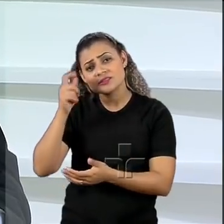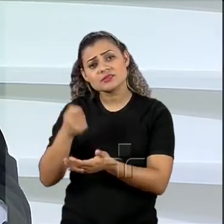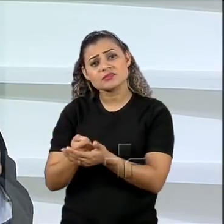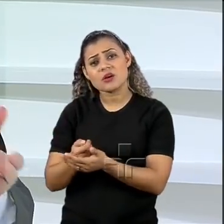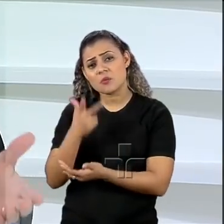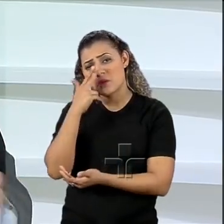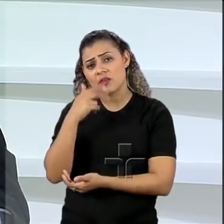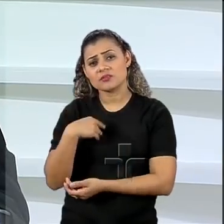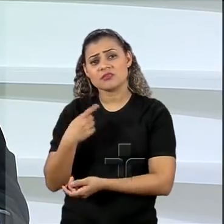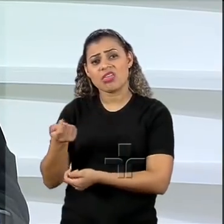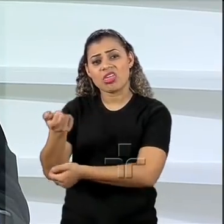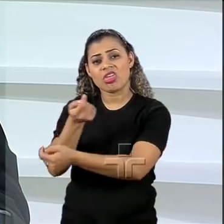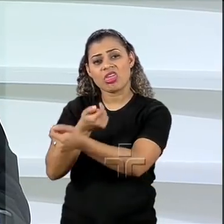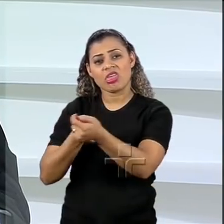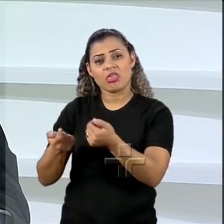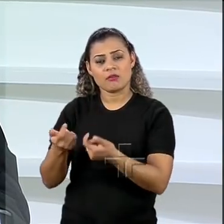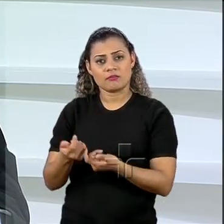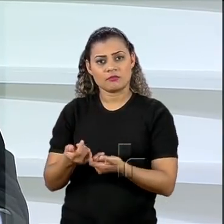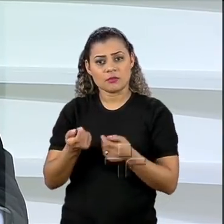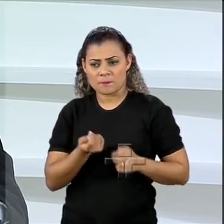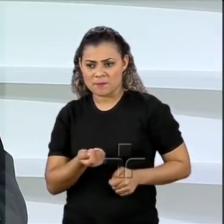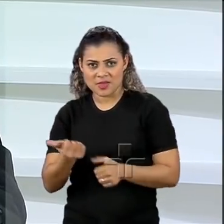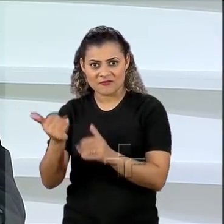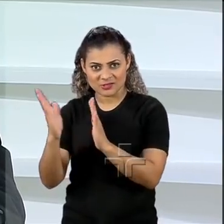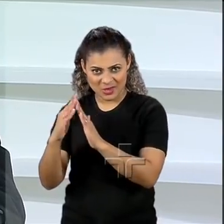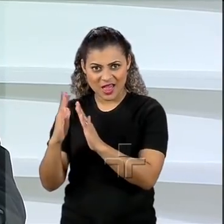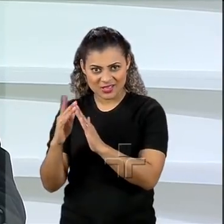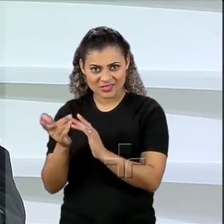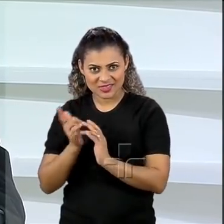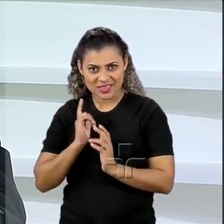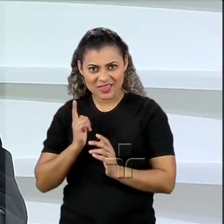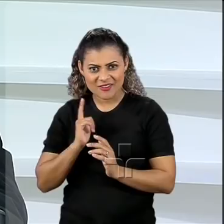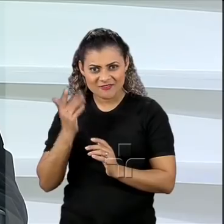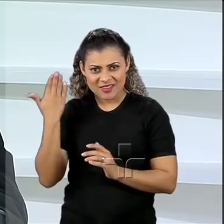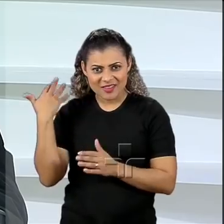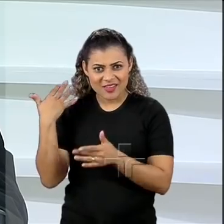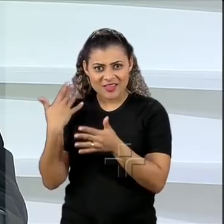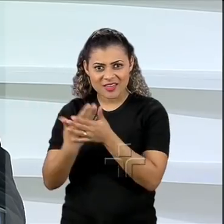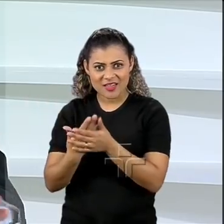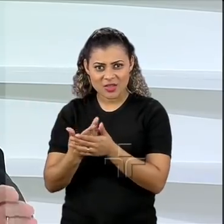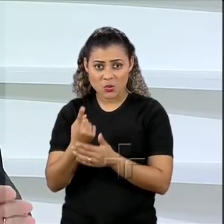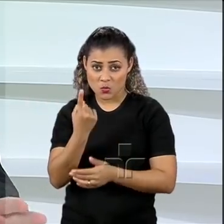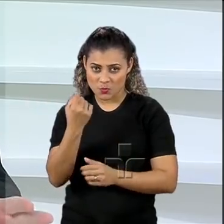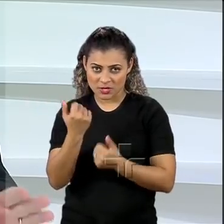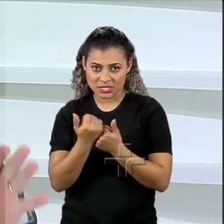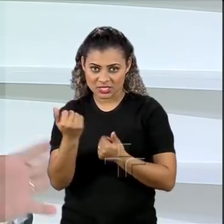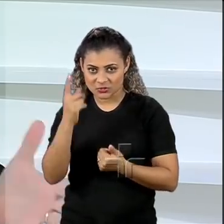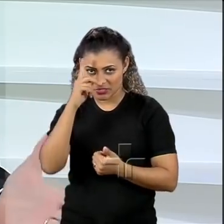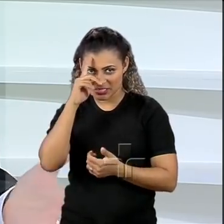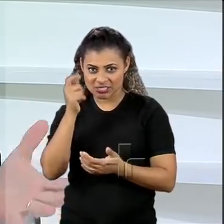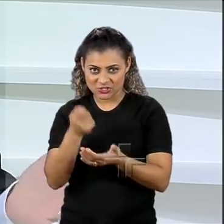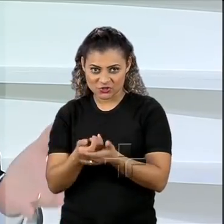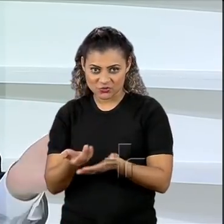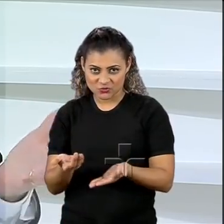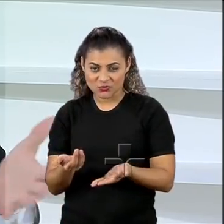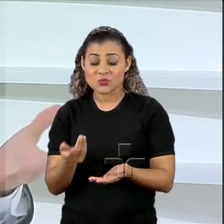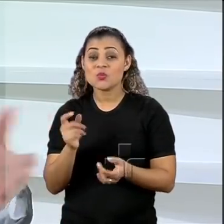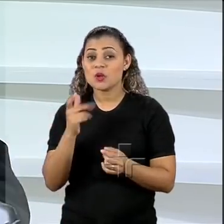essa. Mas mesmo essa do auxílio moradia, que estava com um determinado ministro, que durante um tempo